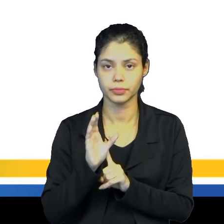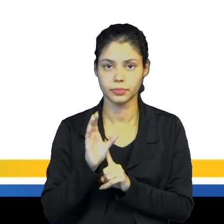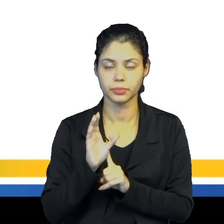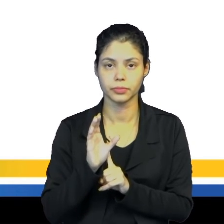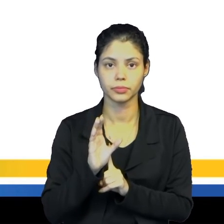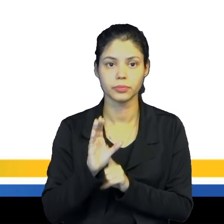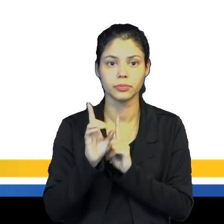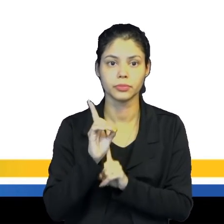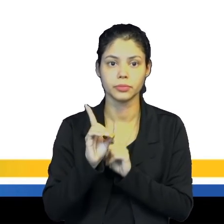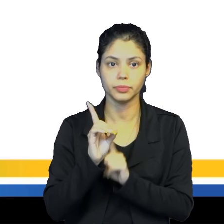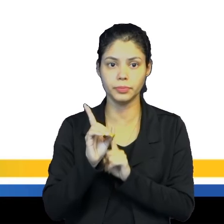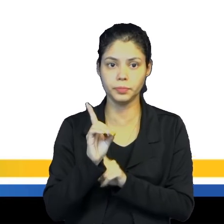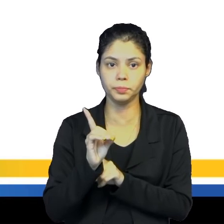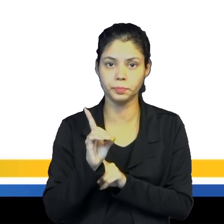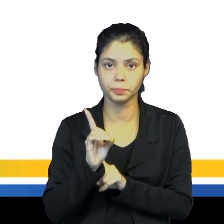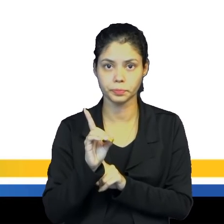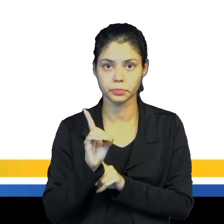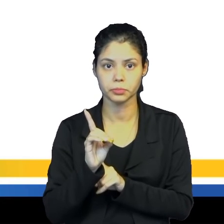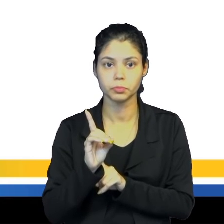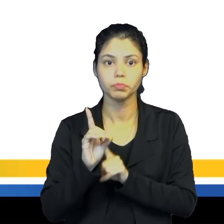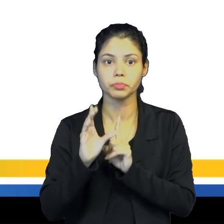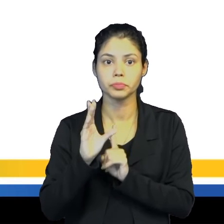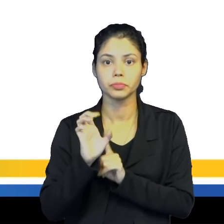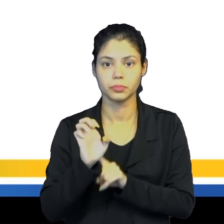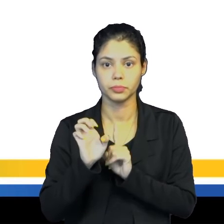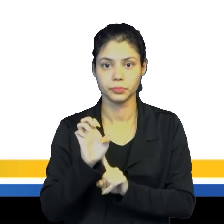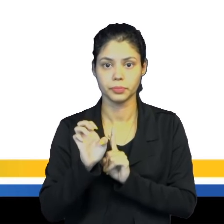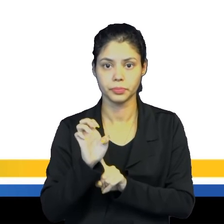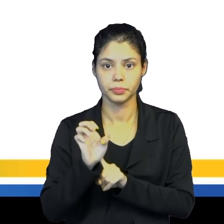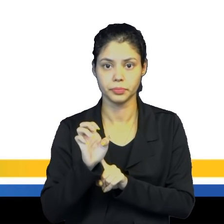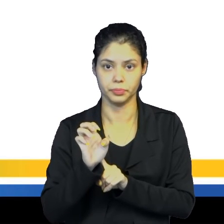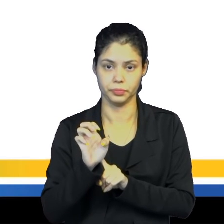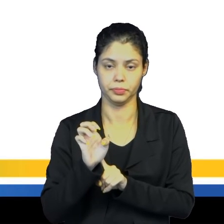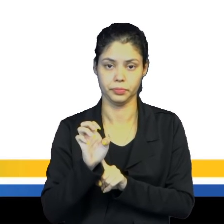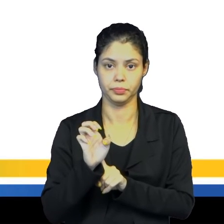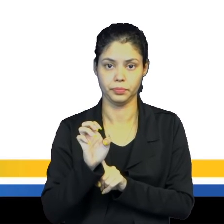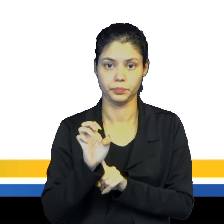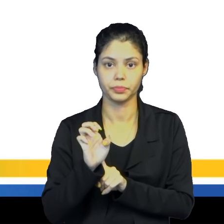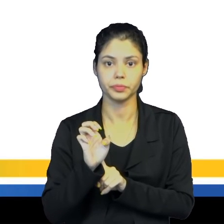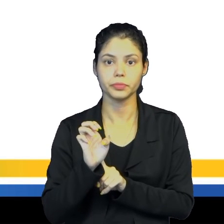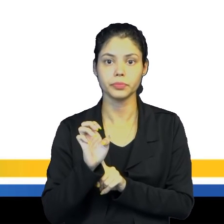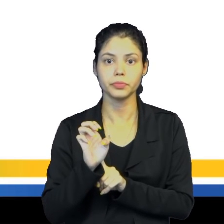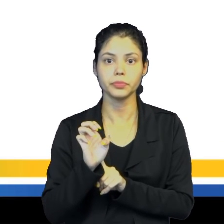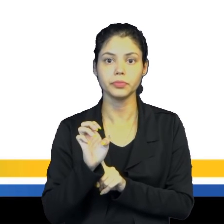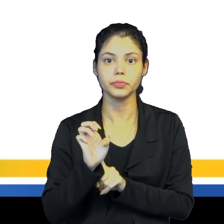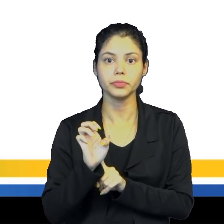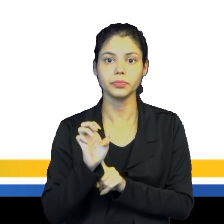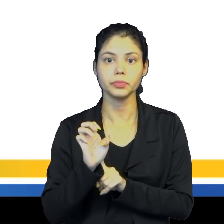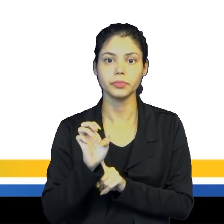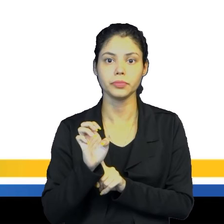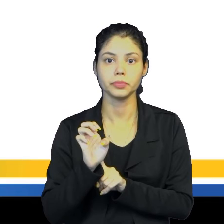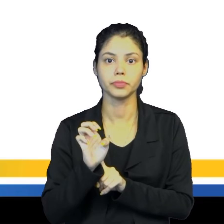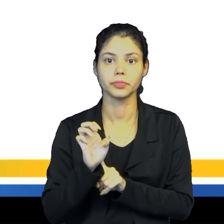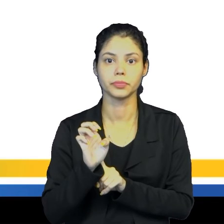C, aristocratas. Letra D, crioulos. Ou letra E, latifundiários.